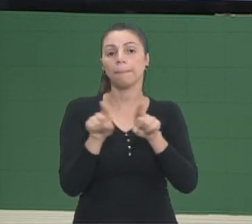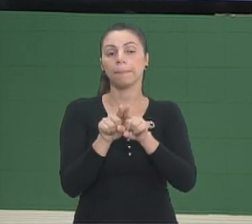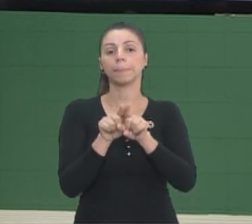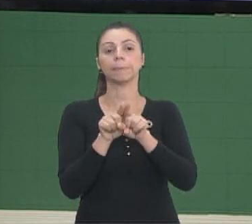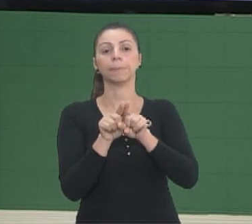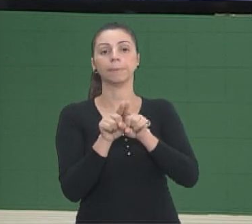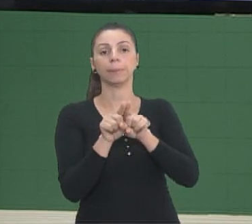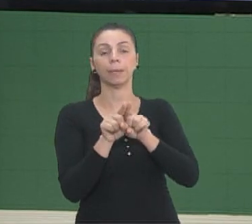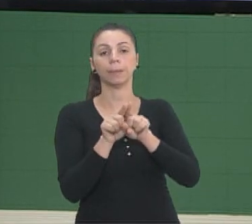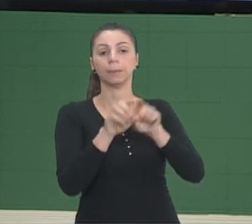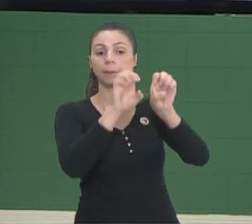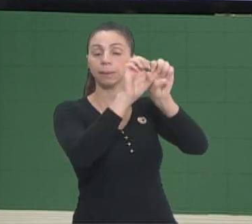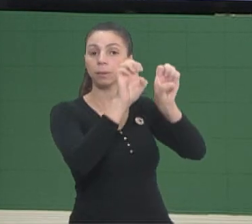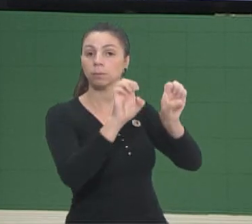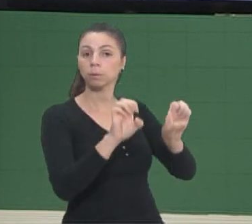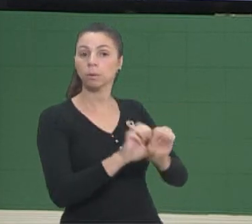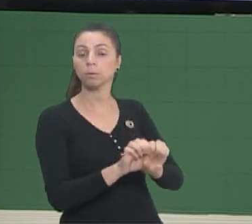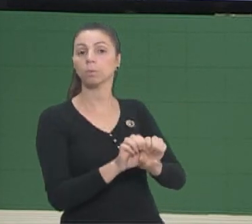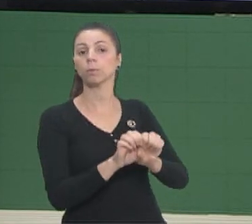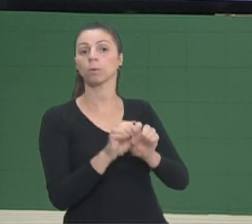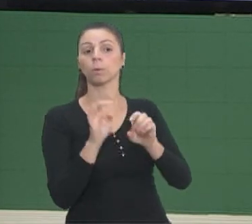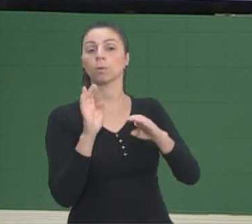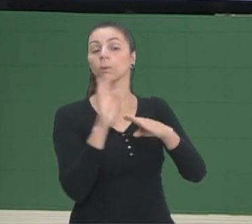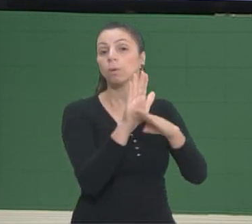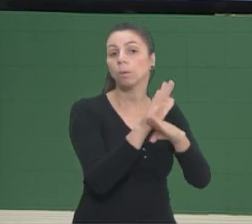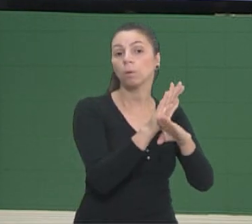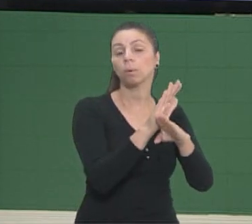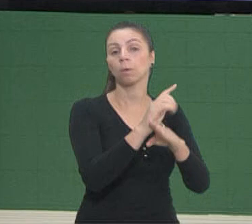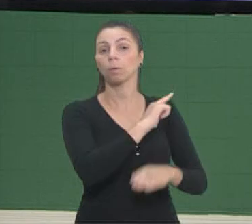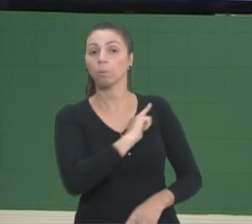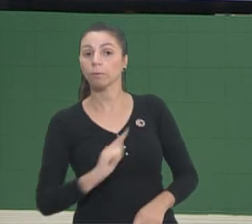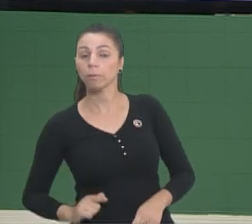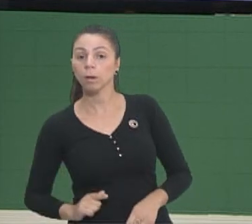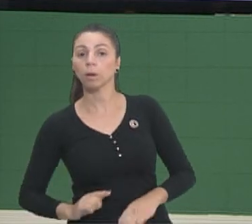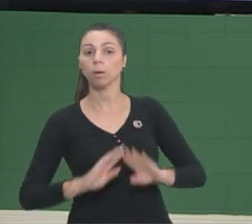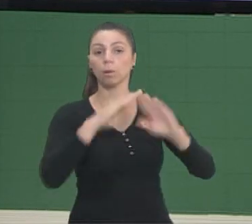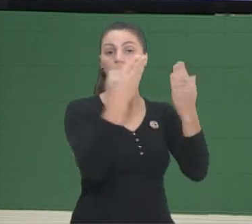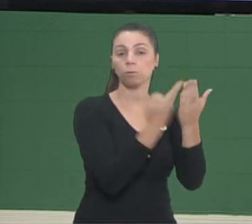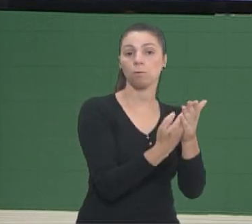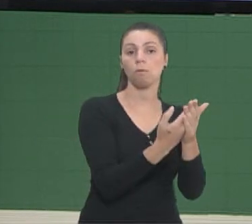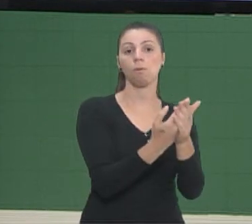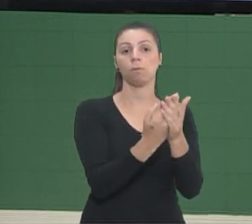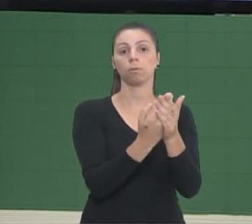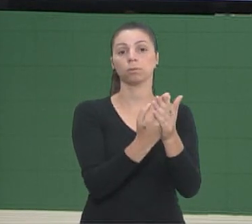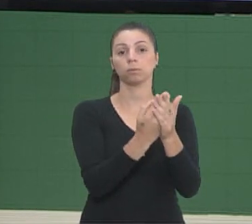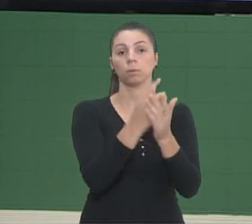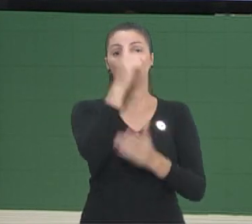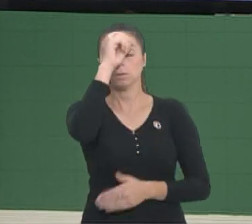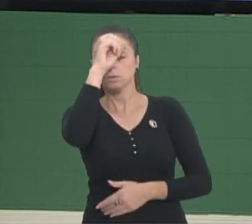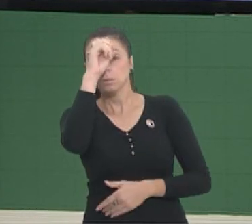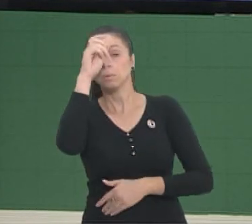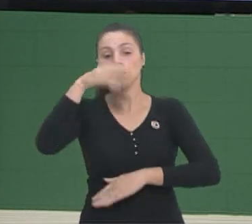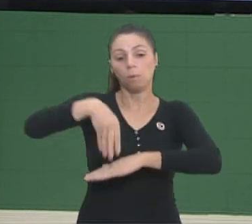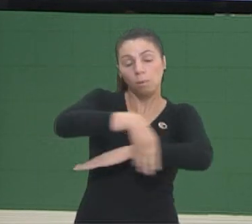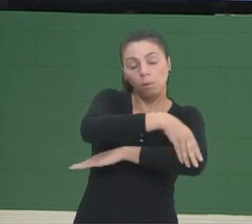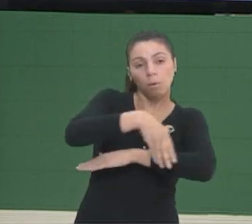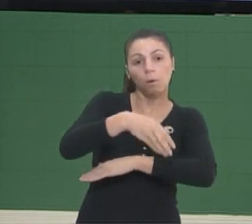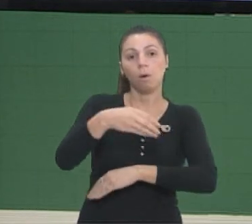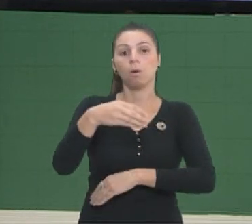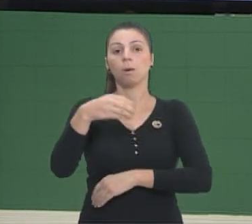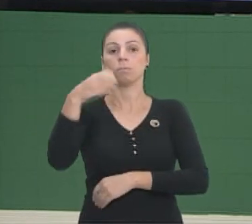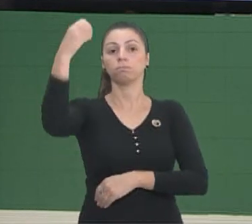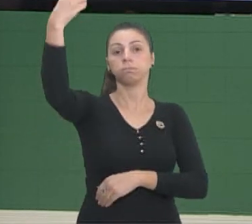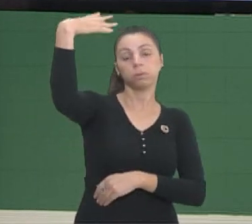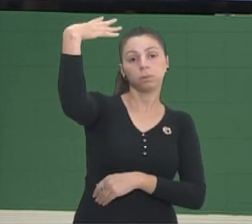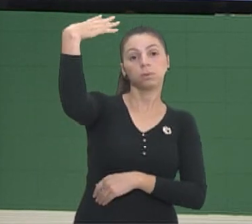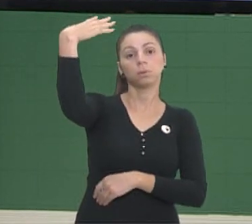governos oferecem à população por meio de escolas, hospitais, asfalto, iluminação, segurança